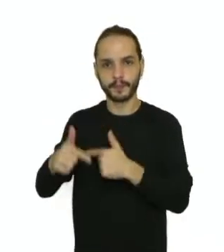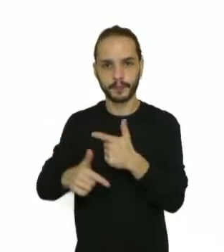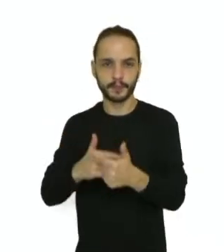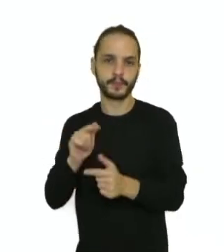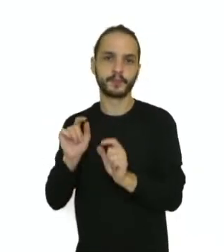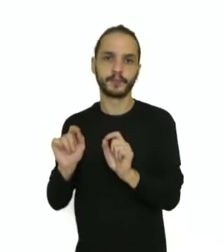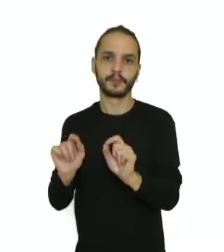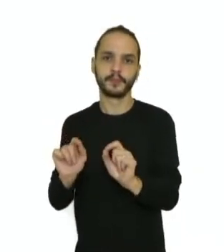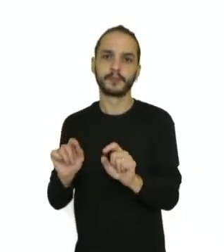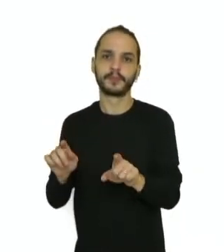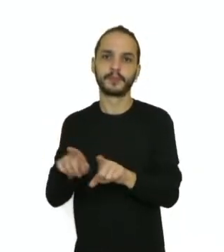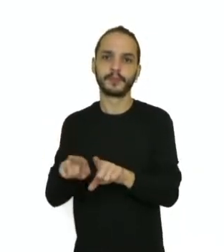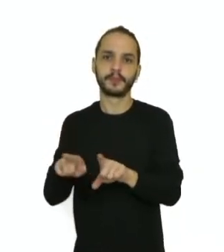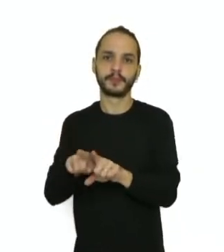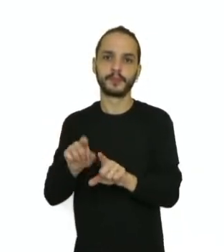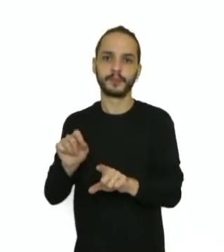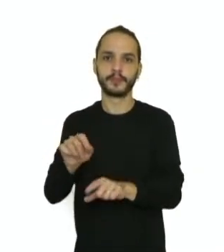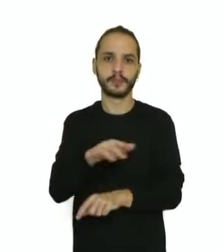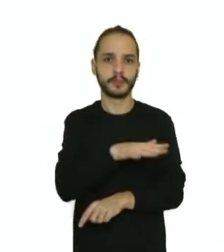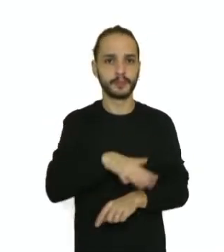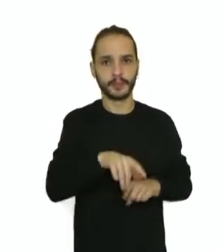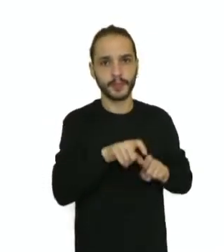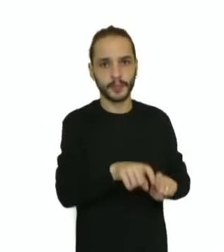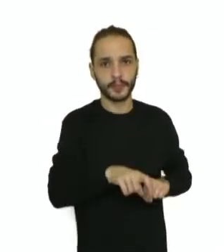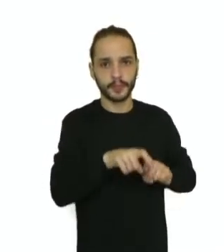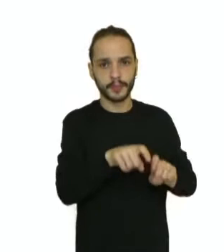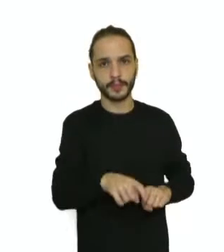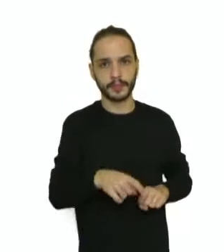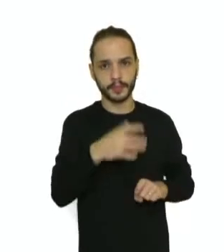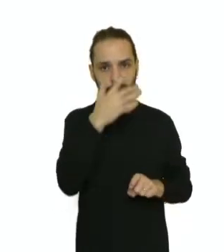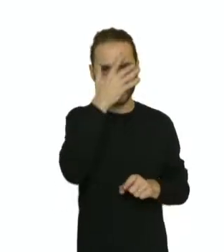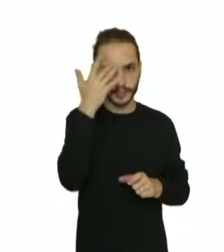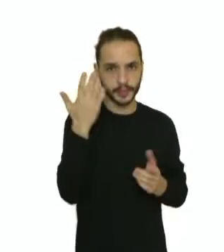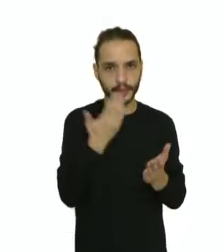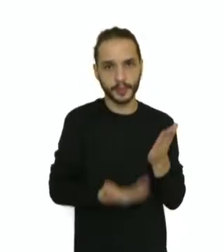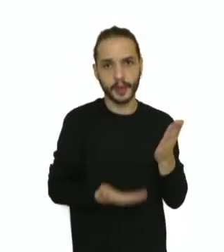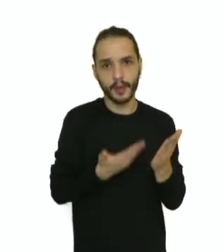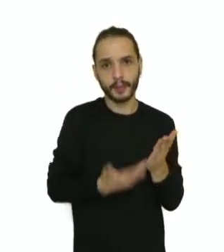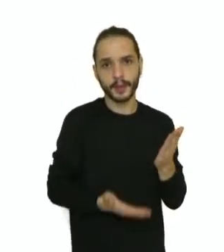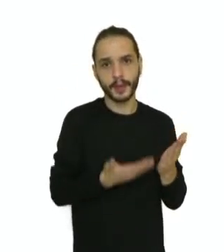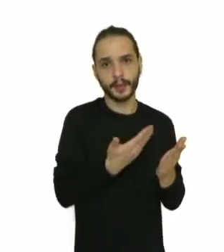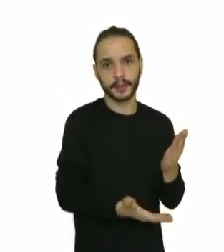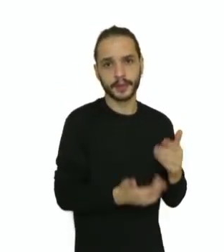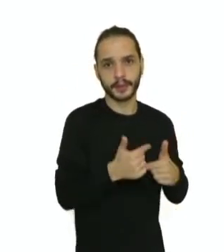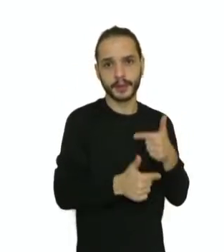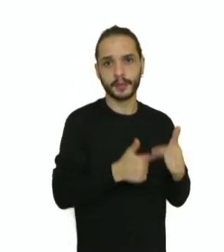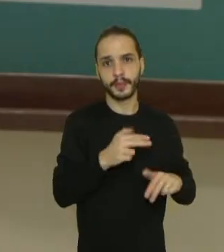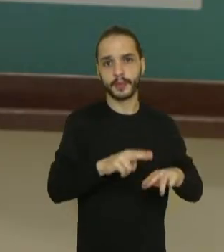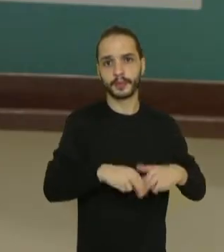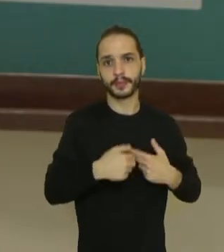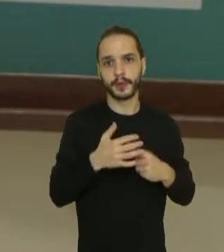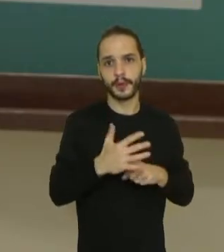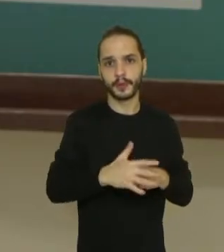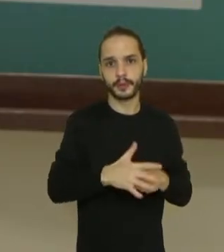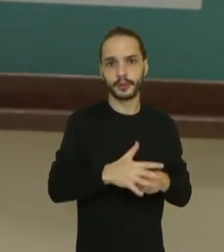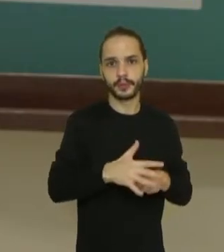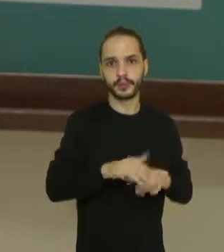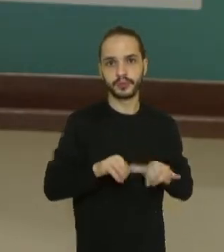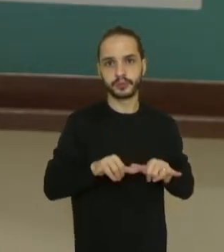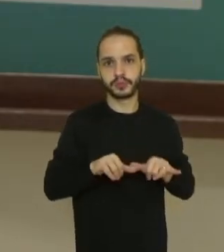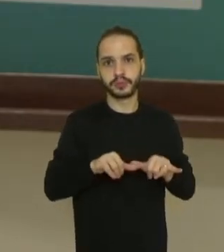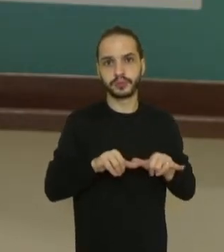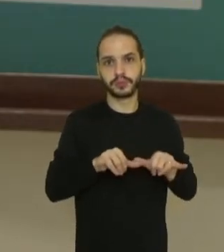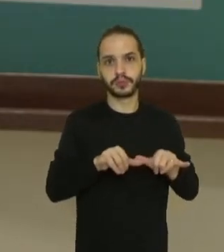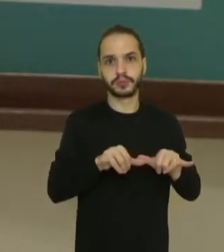a questão de que na zona rural as pessoas perderam seus empregos para que as máquinas pudessem substituir os seus